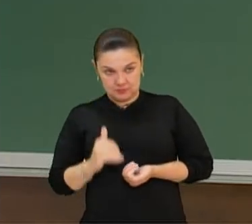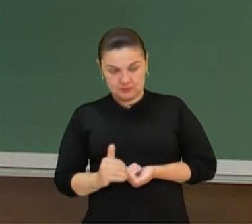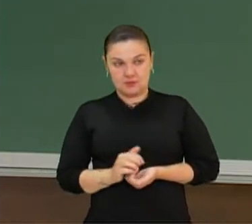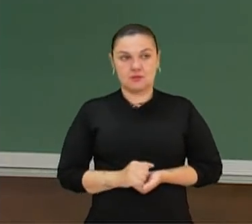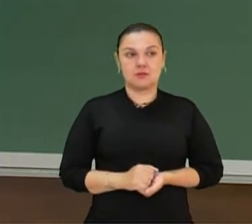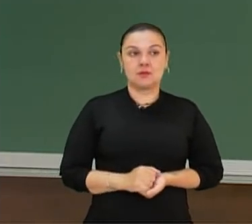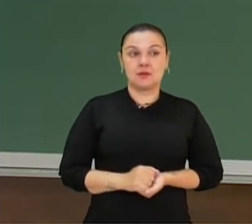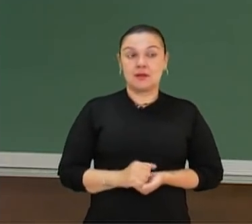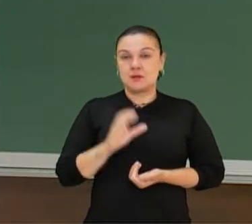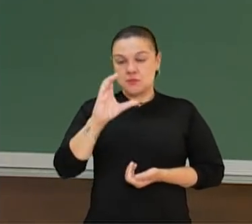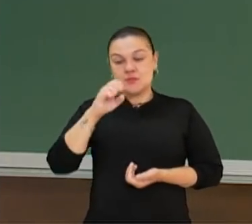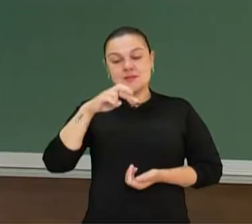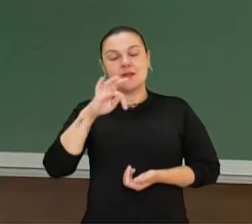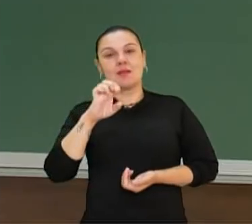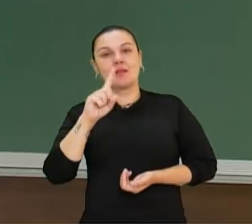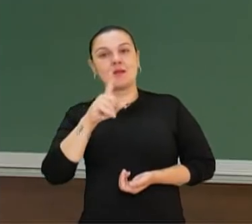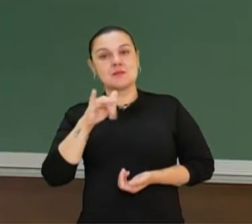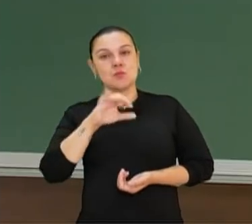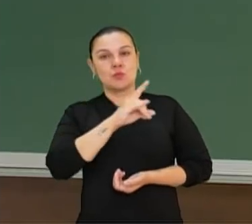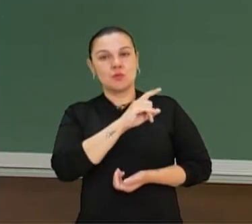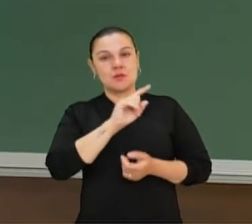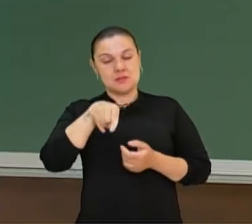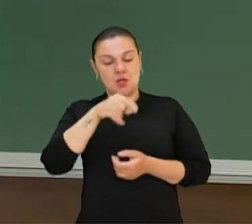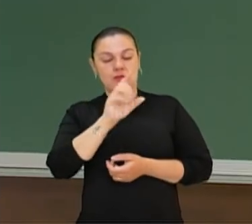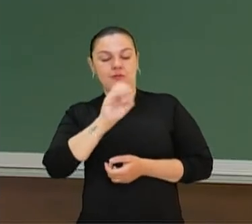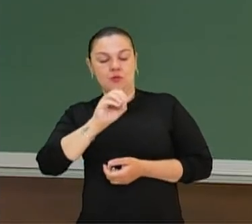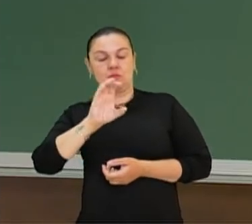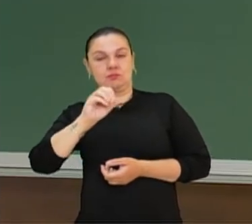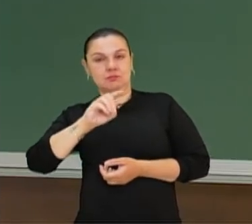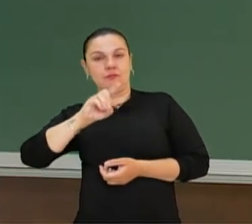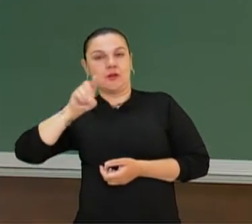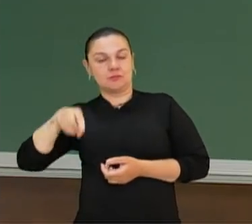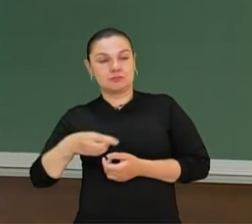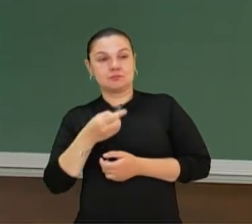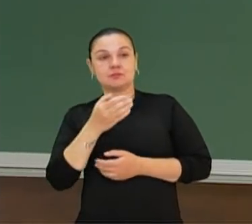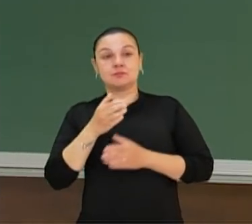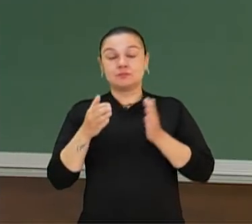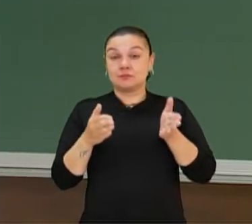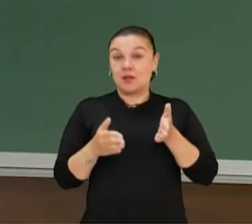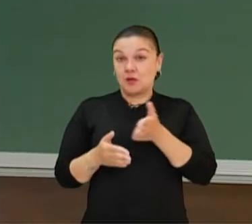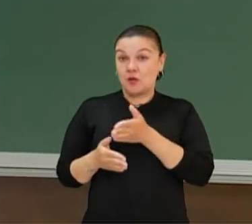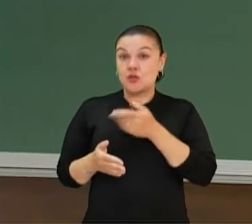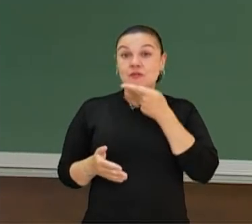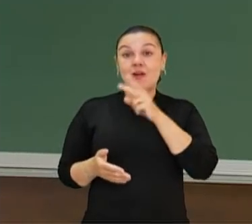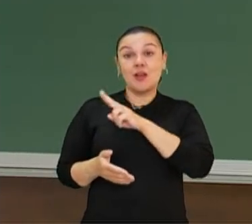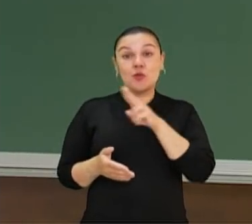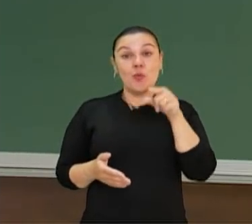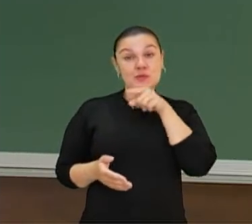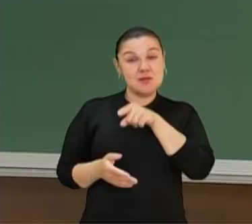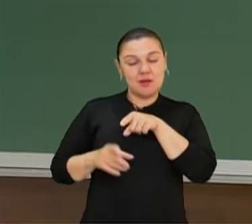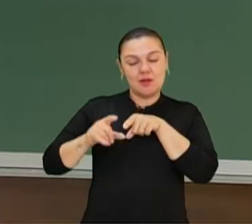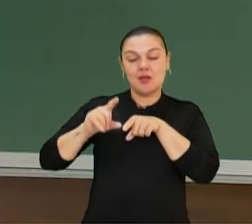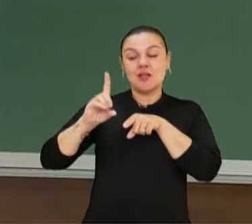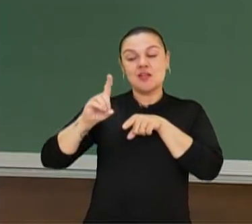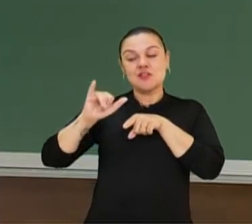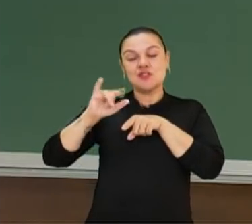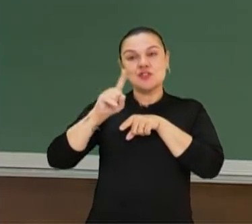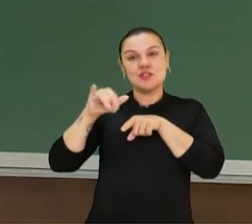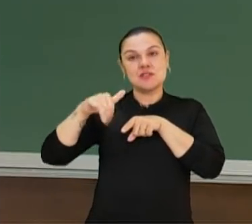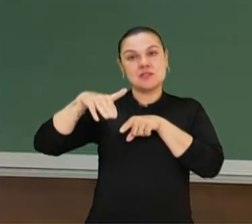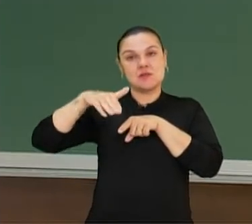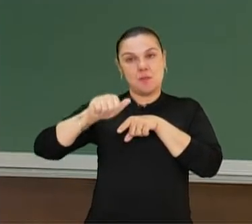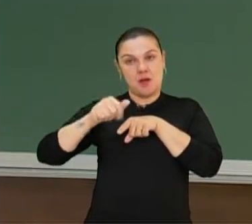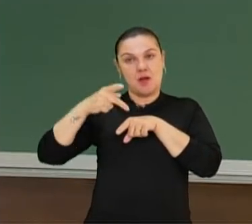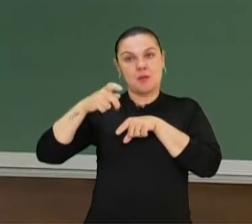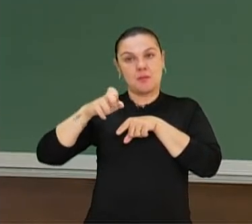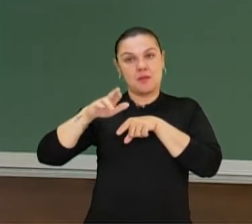do centésimo, desculpa, mais 3 e assim por diante. Eu tenho o que nós chamamos de dízima periódica. Eu divido